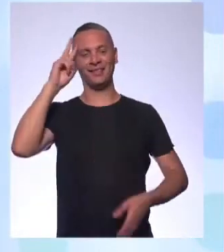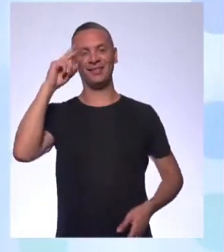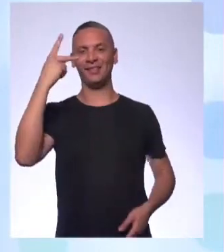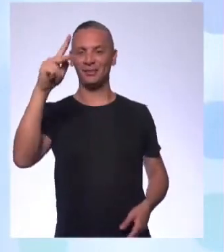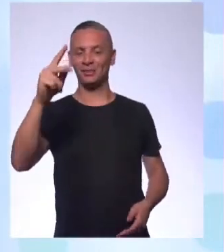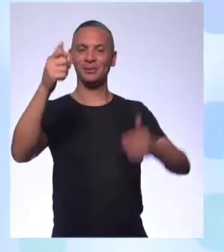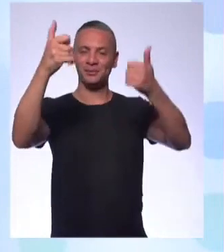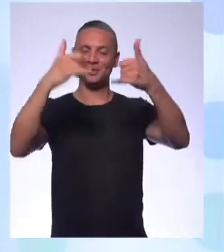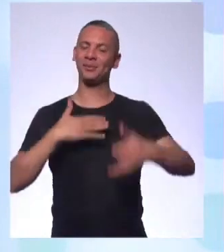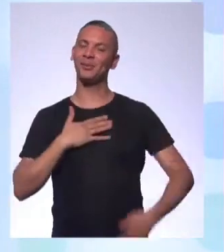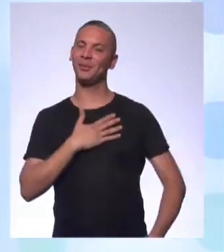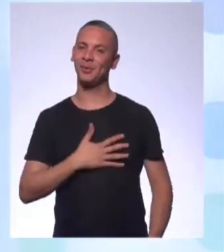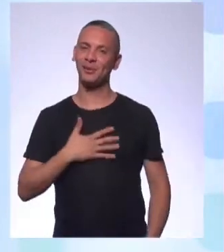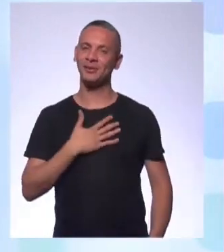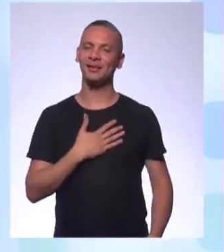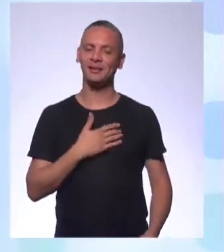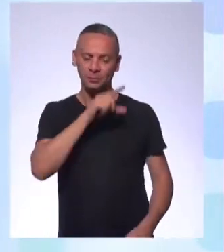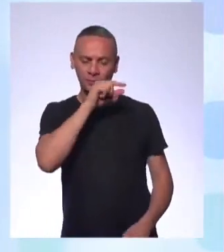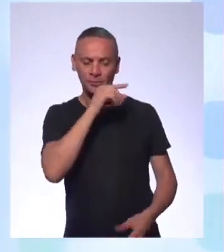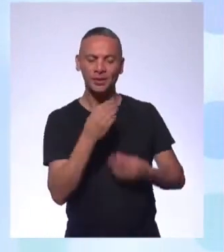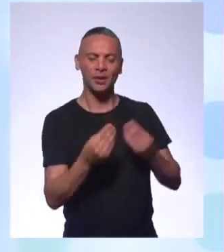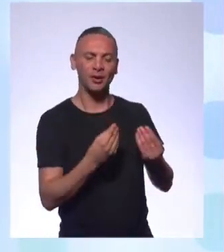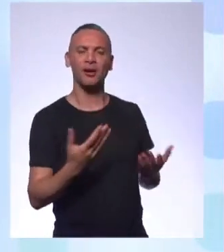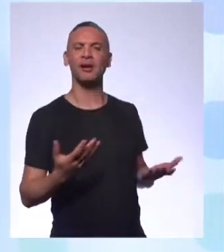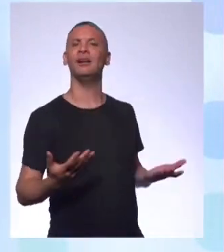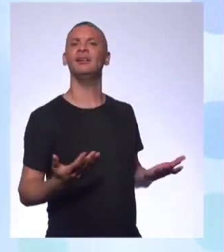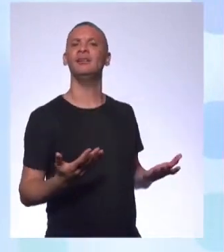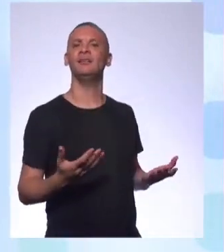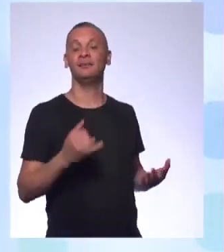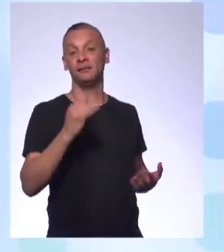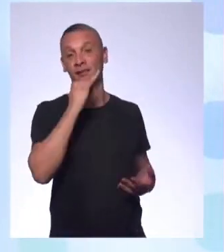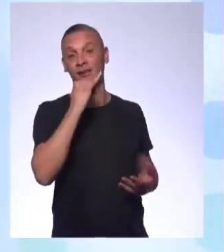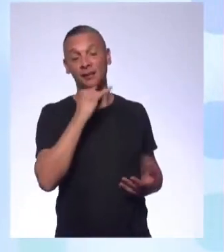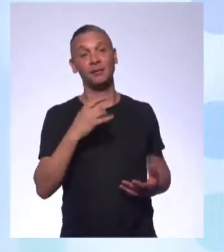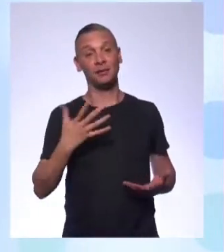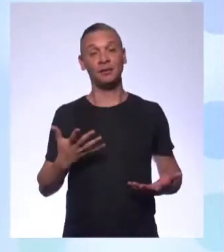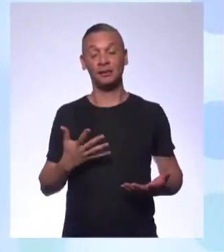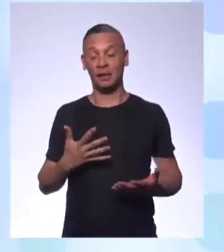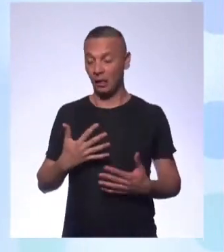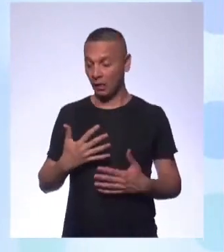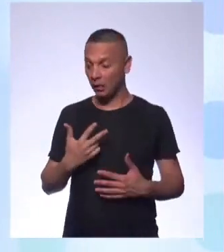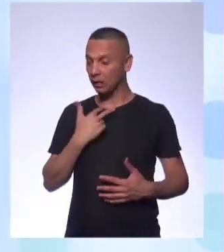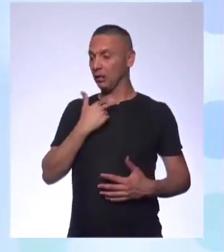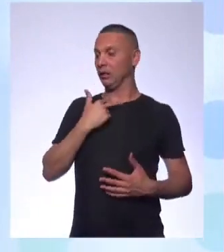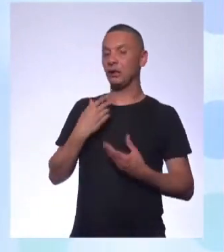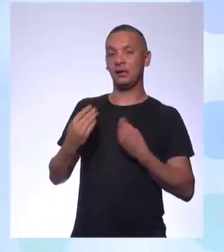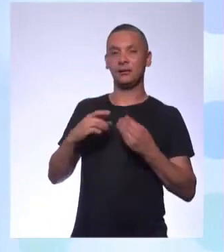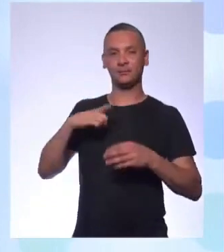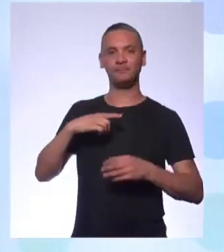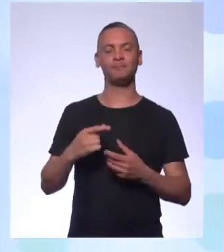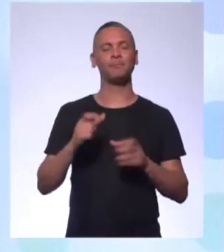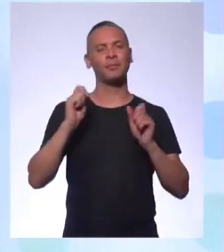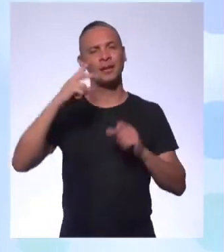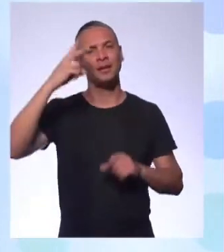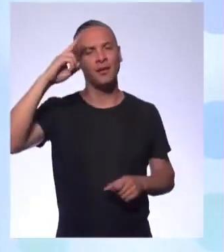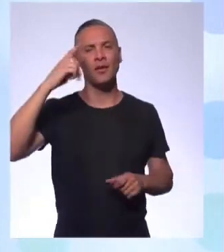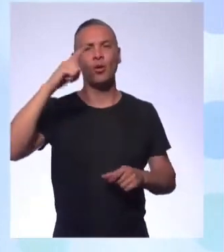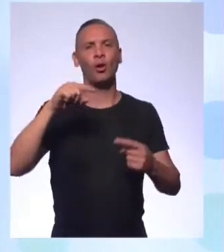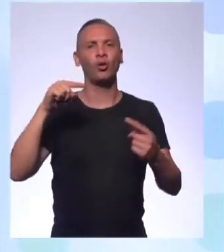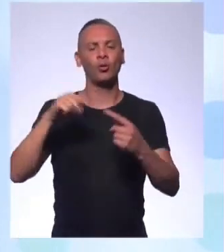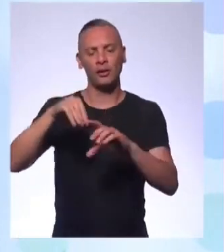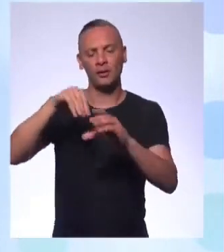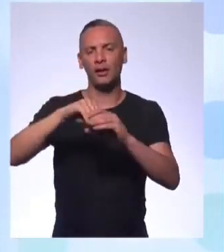Construa a história do ponto de vista do Pintinho. Por exemplo, é mais trágica a história, claro, com certeza. Outra história, uma história que se passa